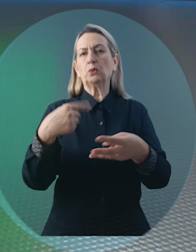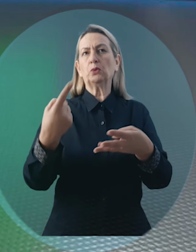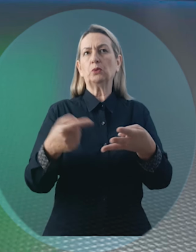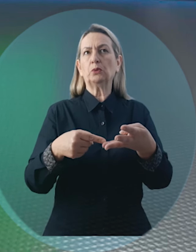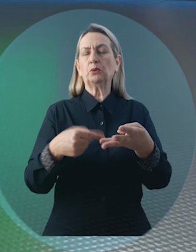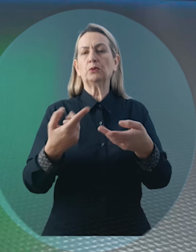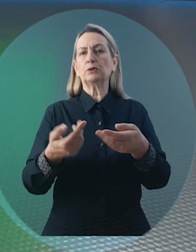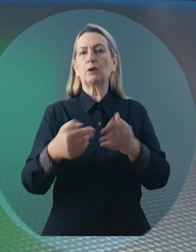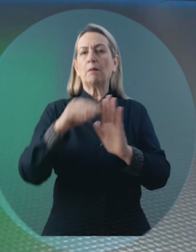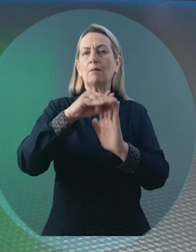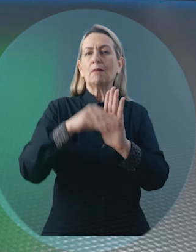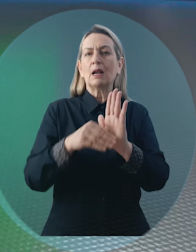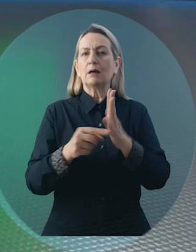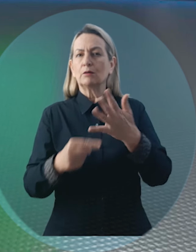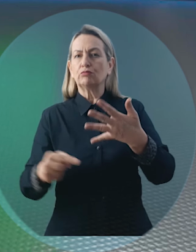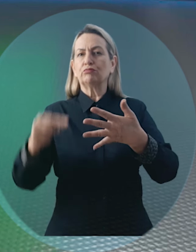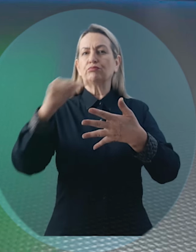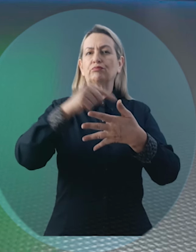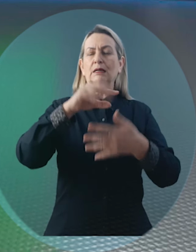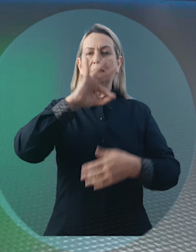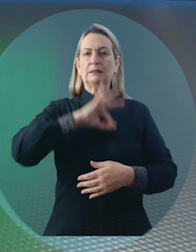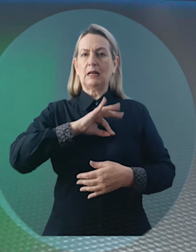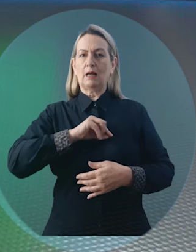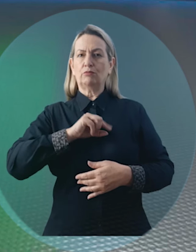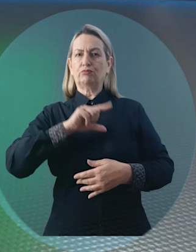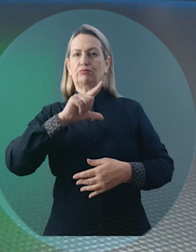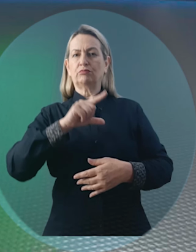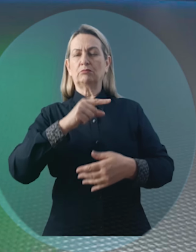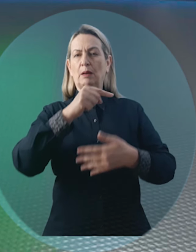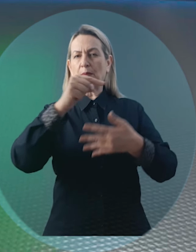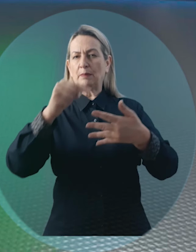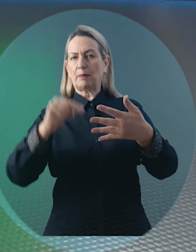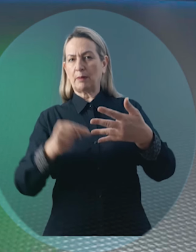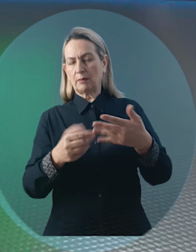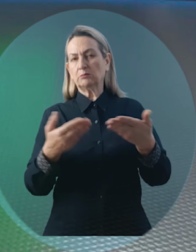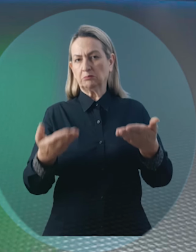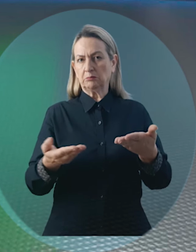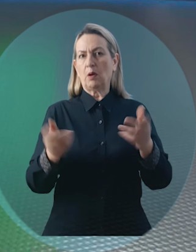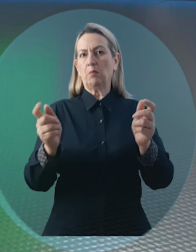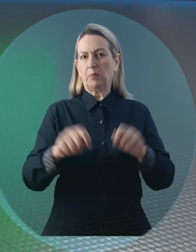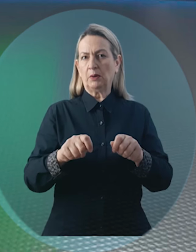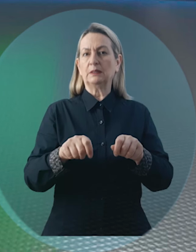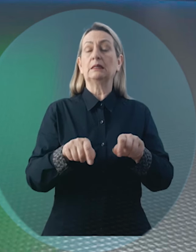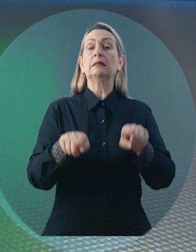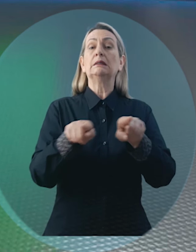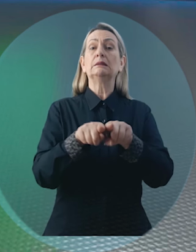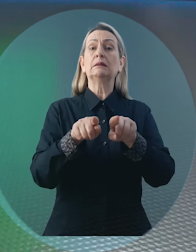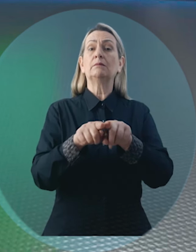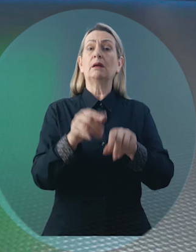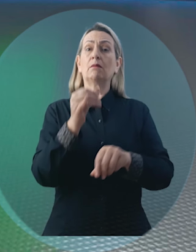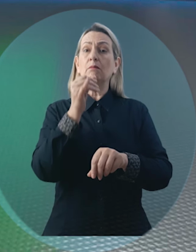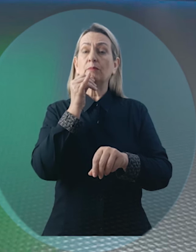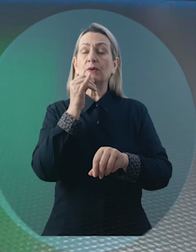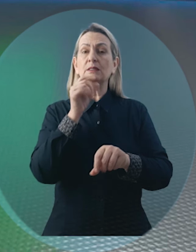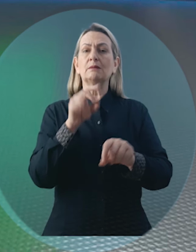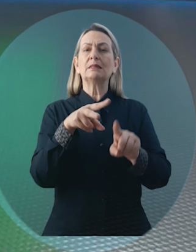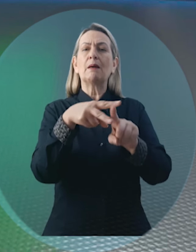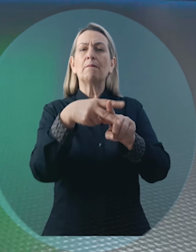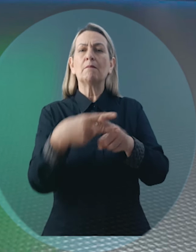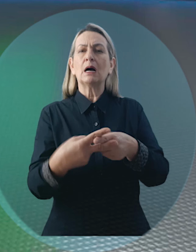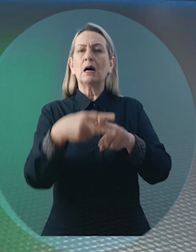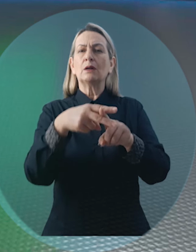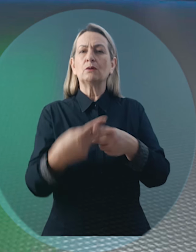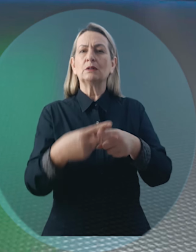capacitações implementação do plano de carreiras cargos e salários como alguma das possibilidades quando